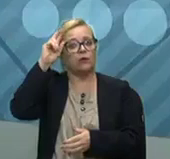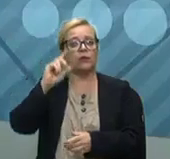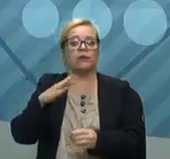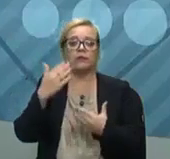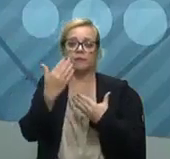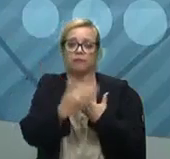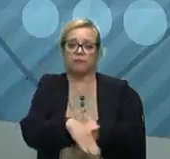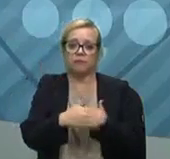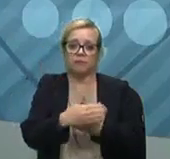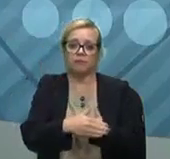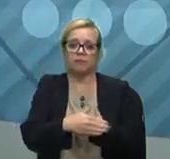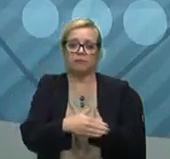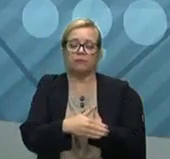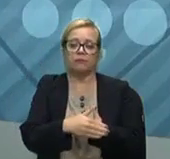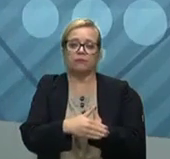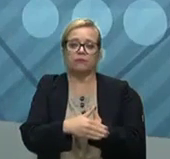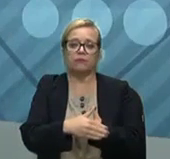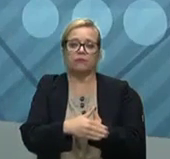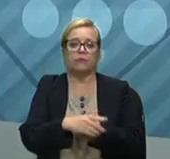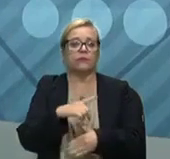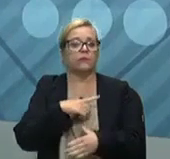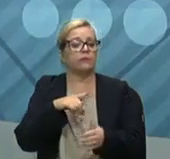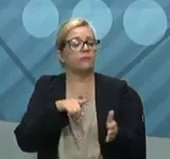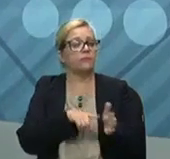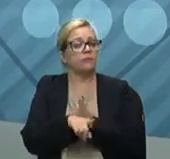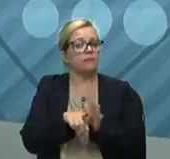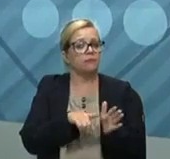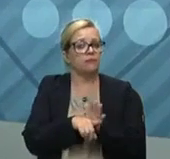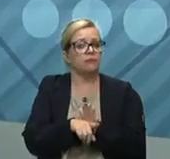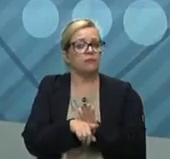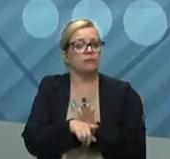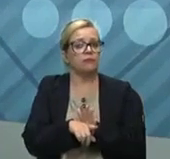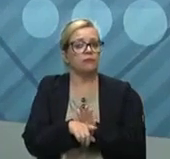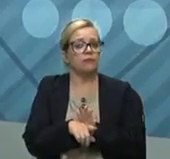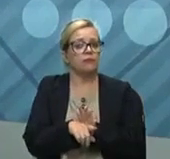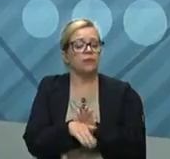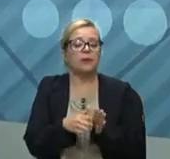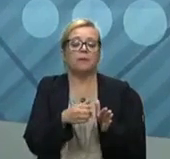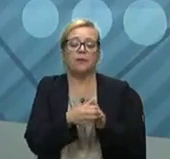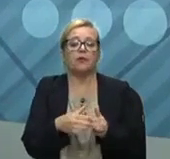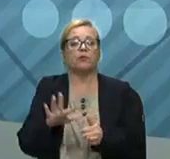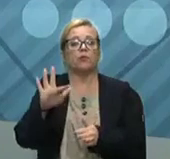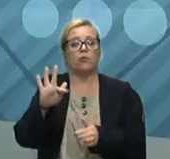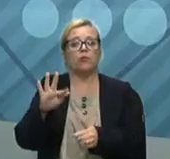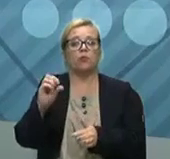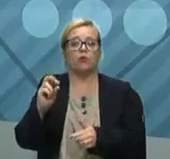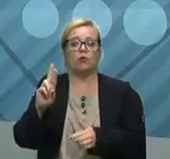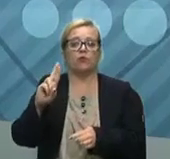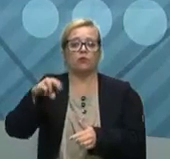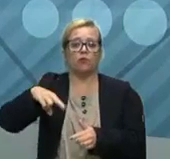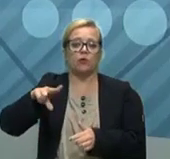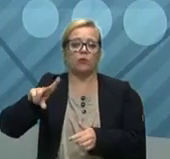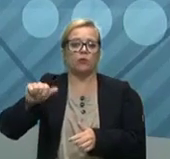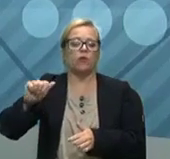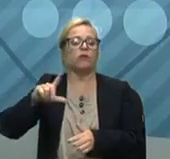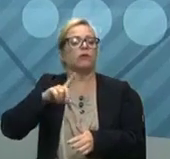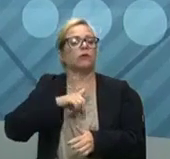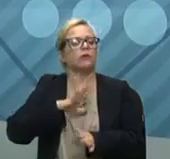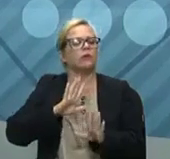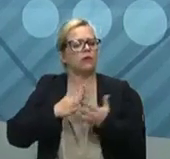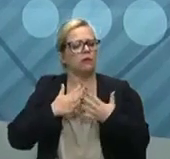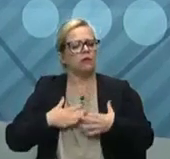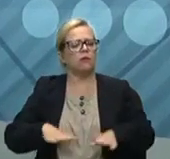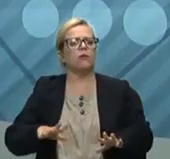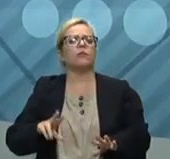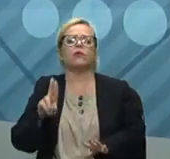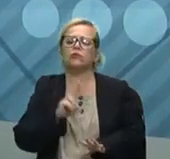prova, se caírem questões que exijam alguma fórmula, o formulário será disponibilizado e que você